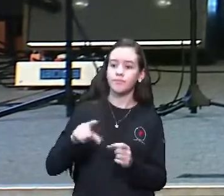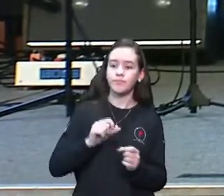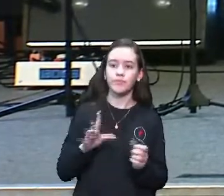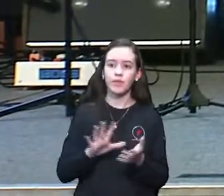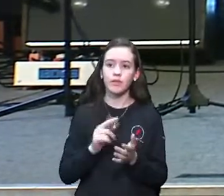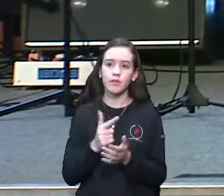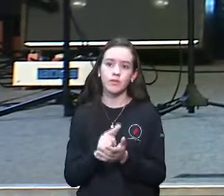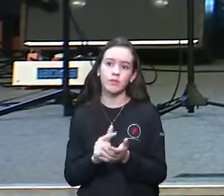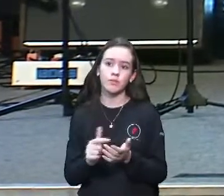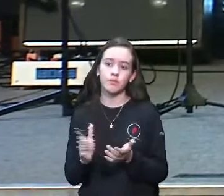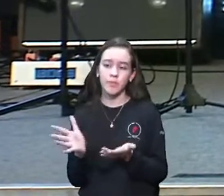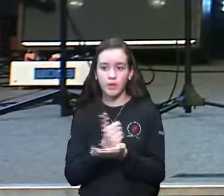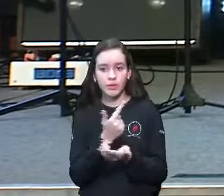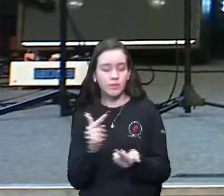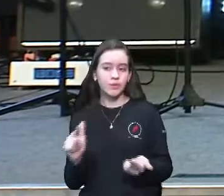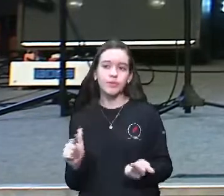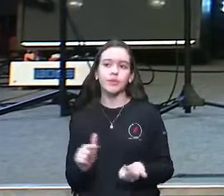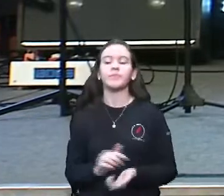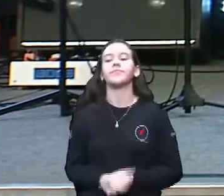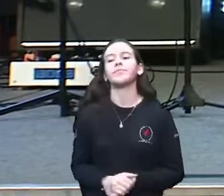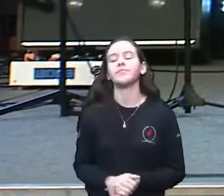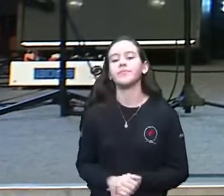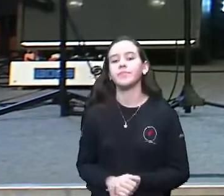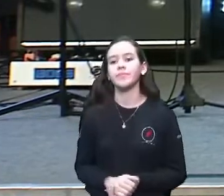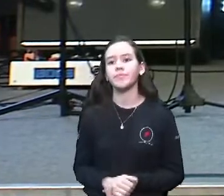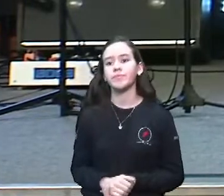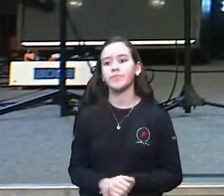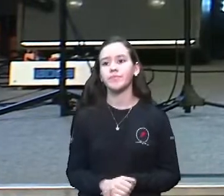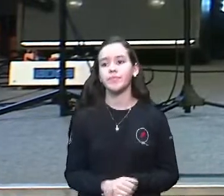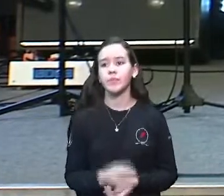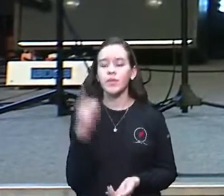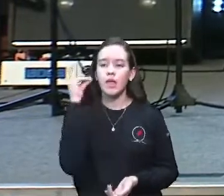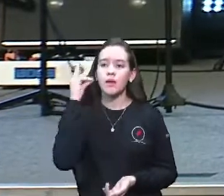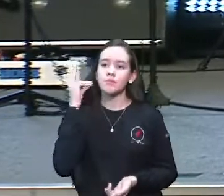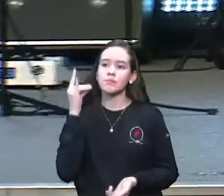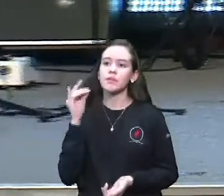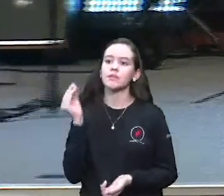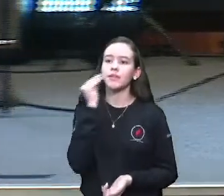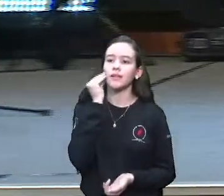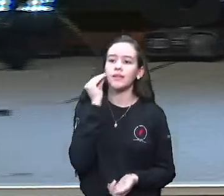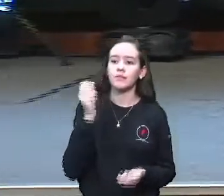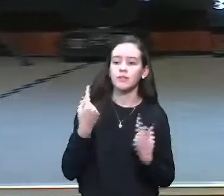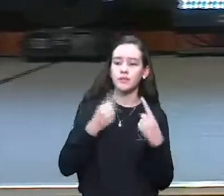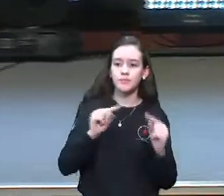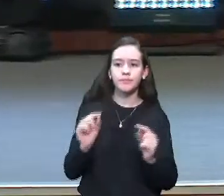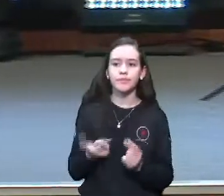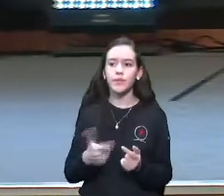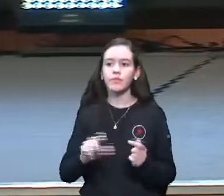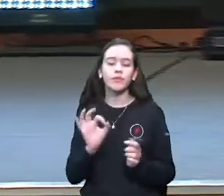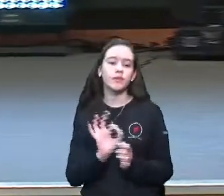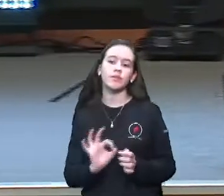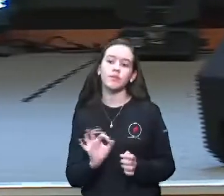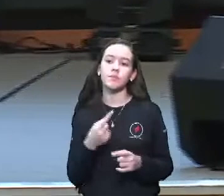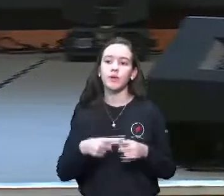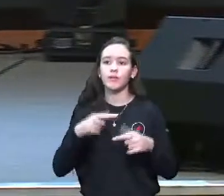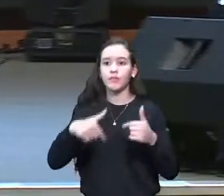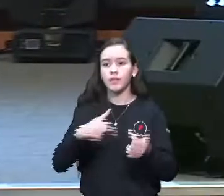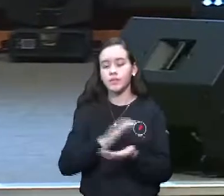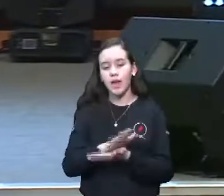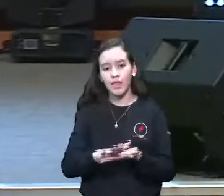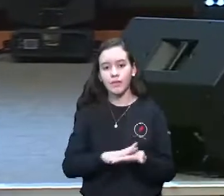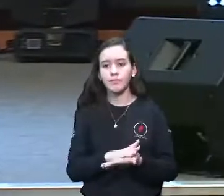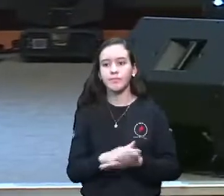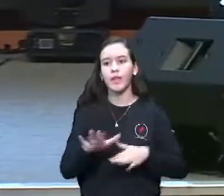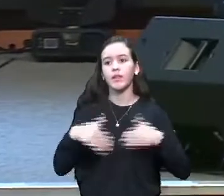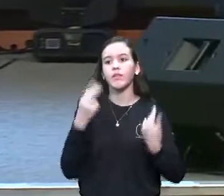só. O devorador não vem tentar destruir a sua colheita, porque ela já não existe, porque você não fez. Então, quando você olha